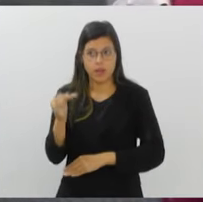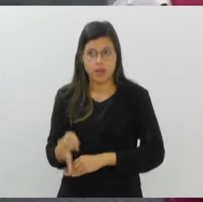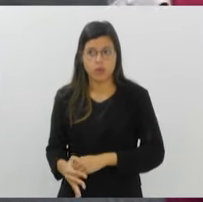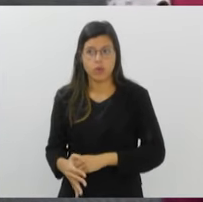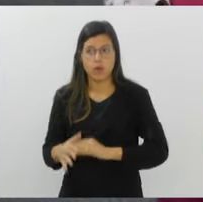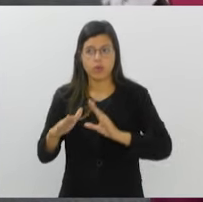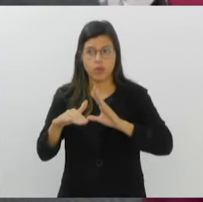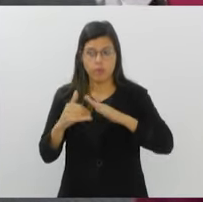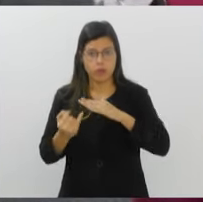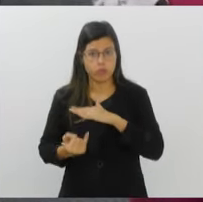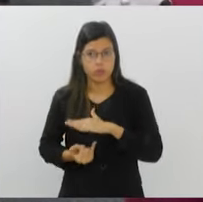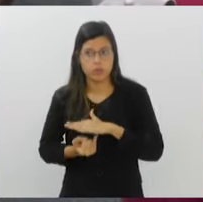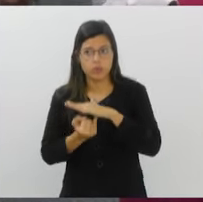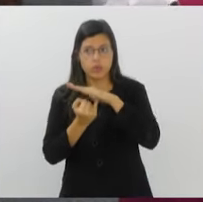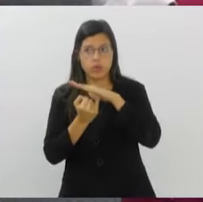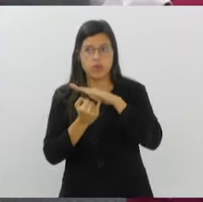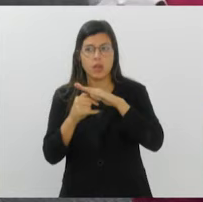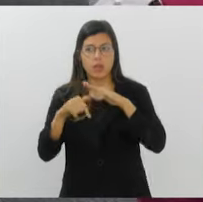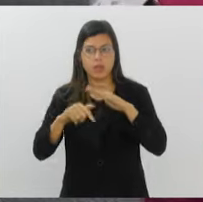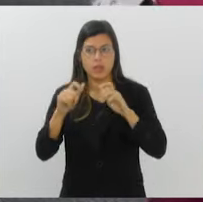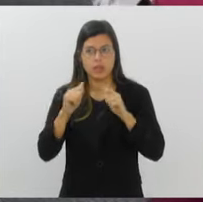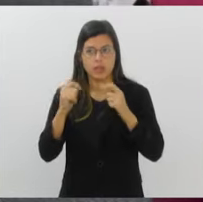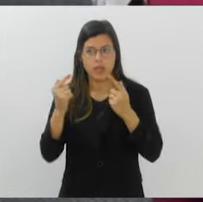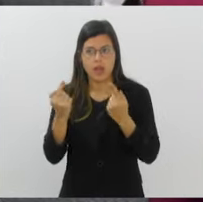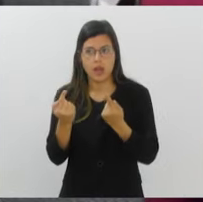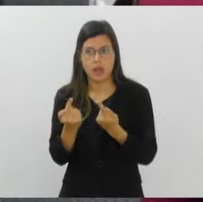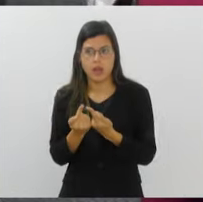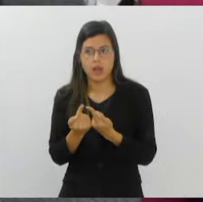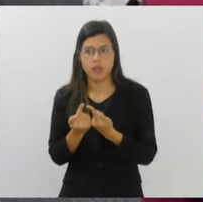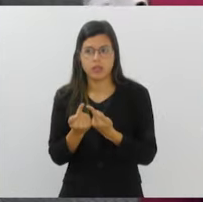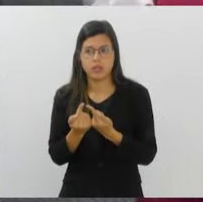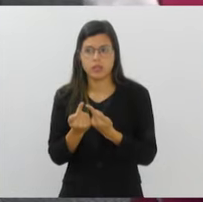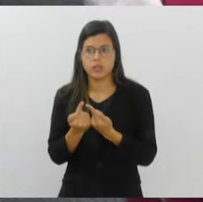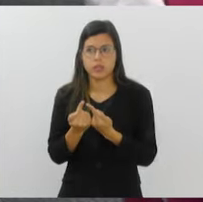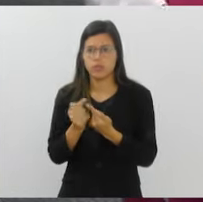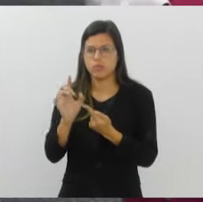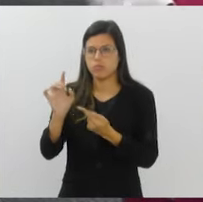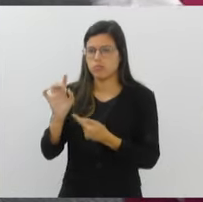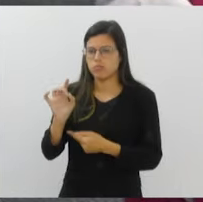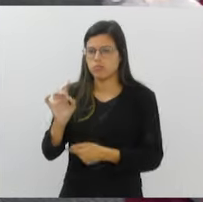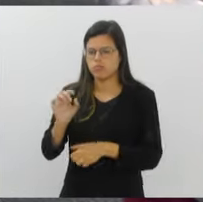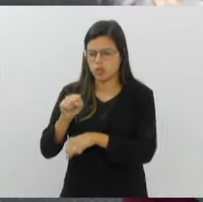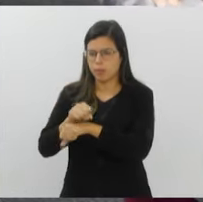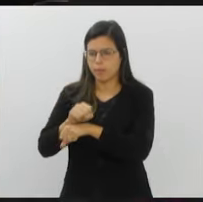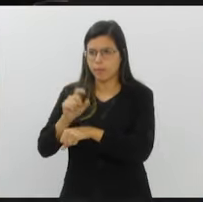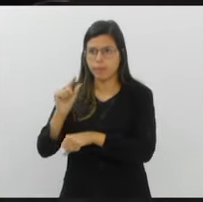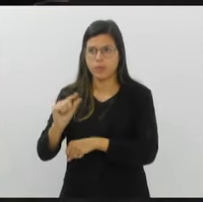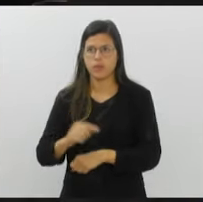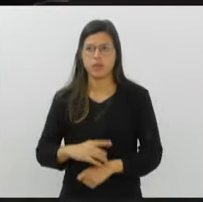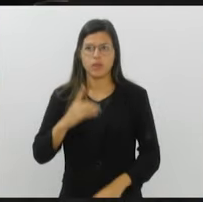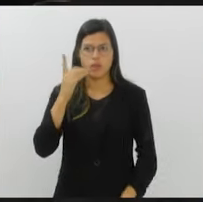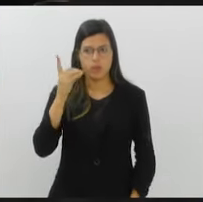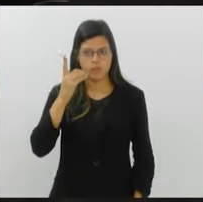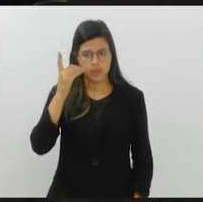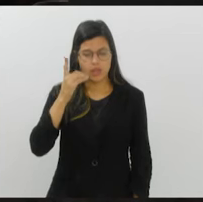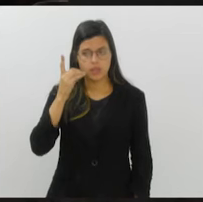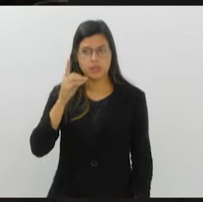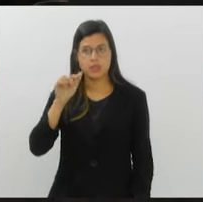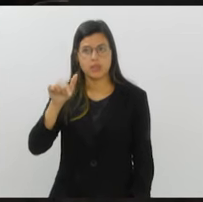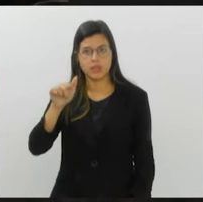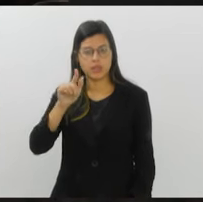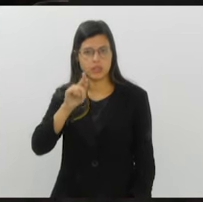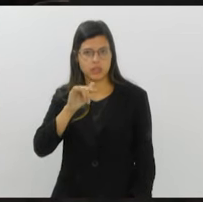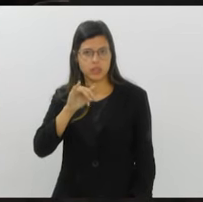e-mail institucional da Alerj. Meu e-mail eu como deputada. Só um minutinho. A deputada Gisele